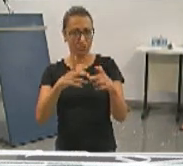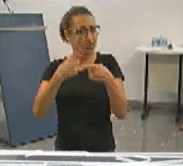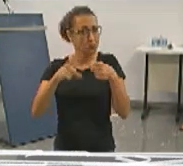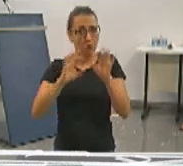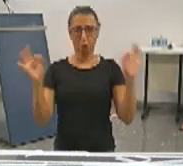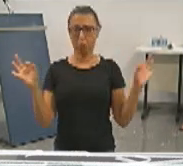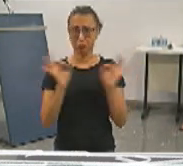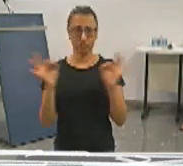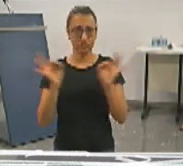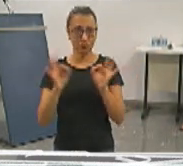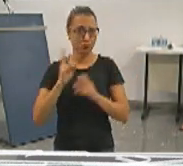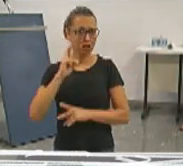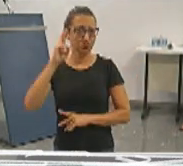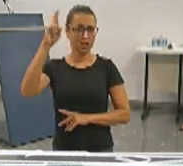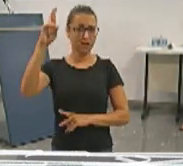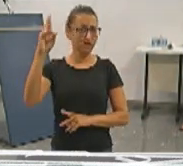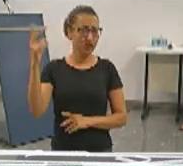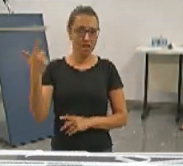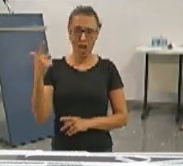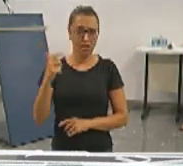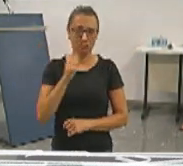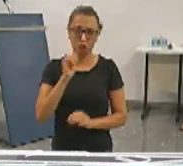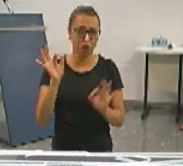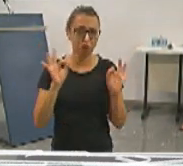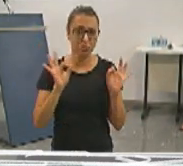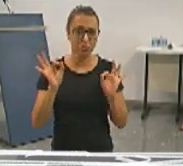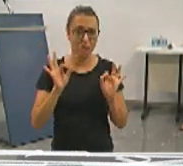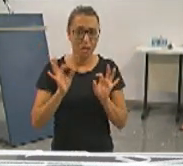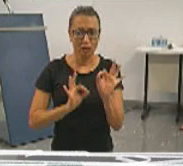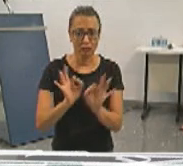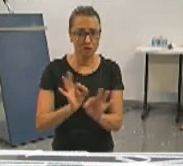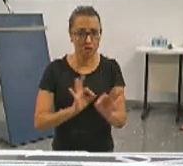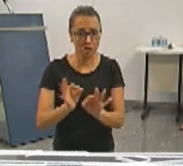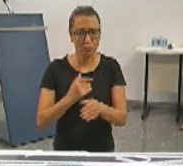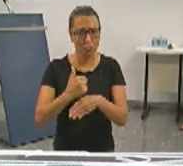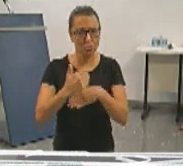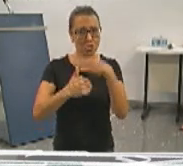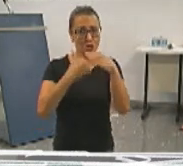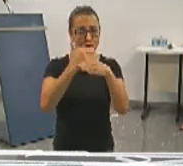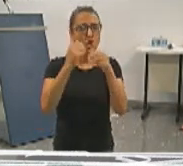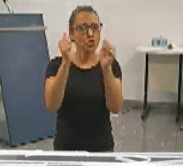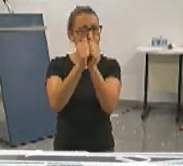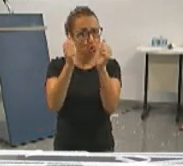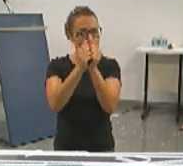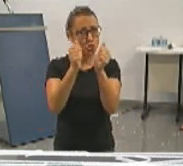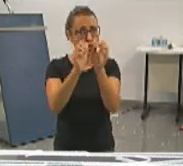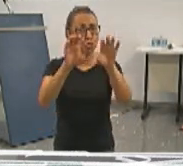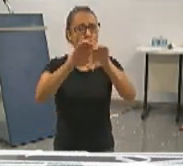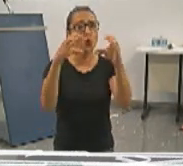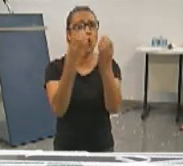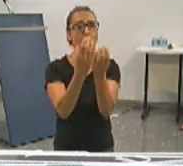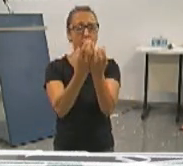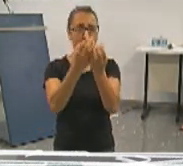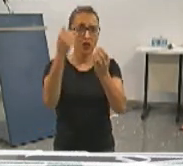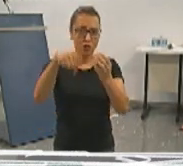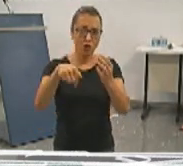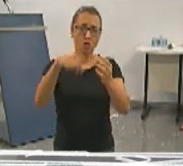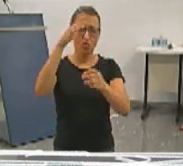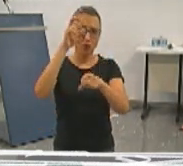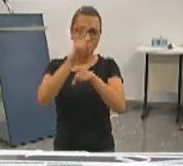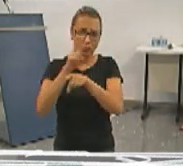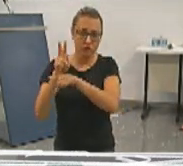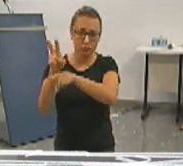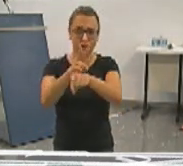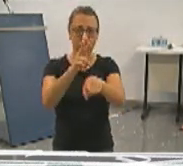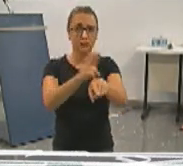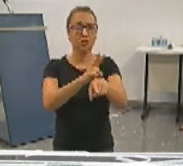não temos chefia ainda e nós vamos construir com quem precisa ser construído, com a comunidade, com assistência aqui dentro do HU, com